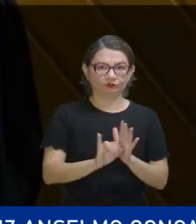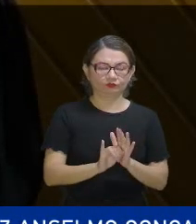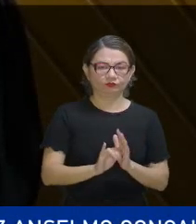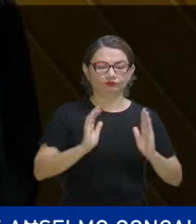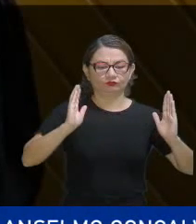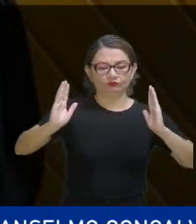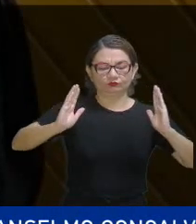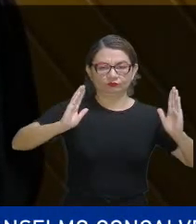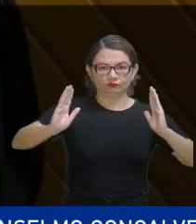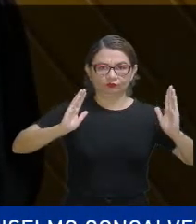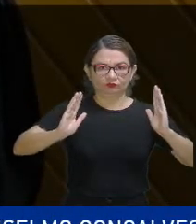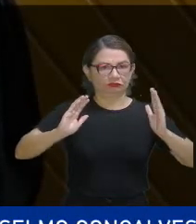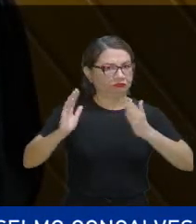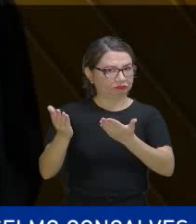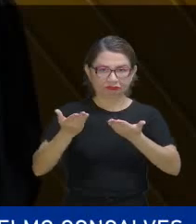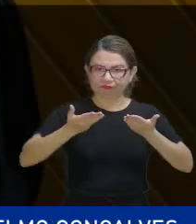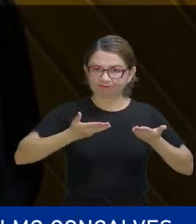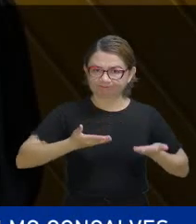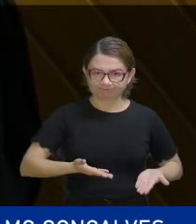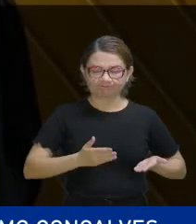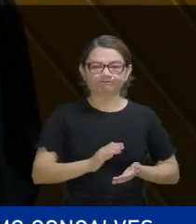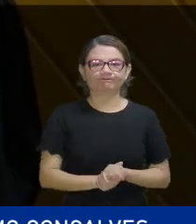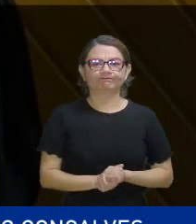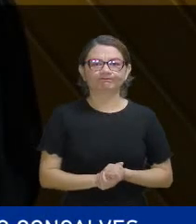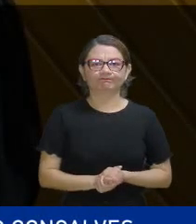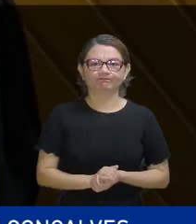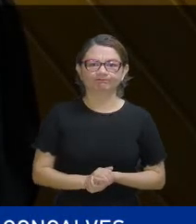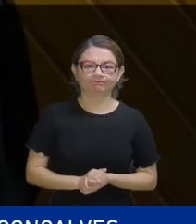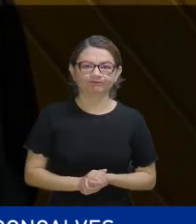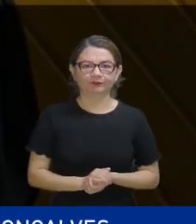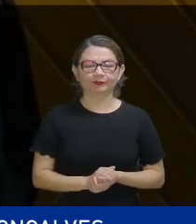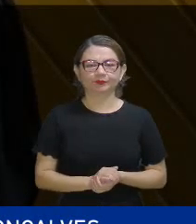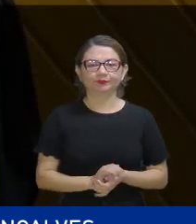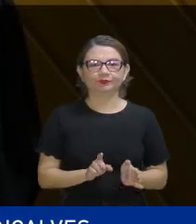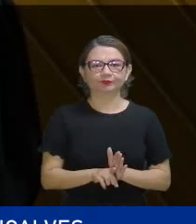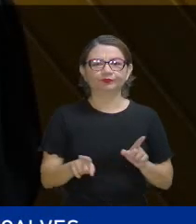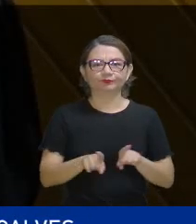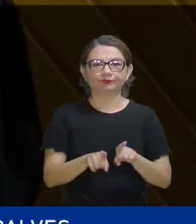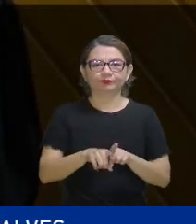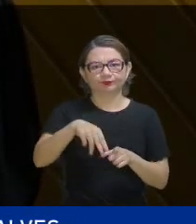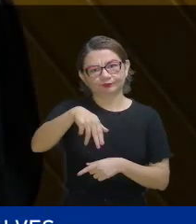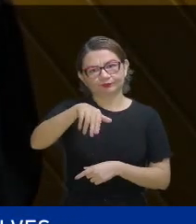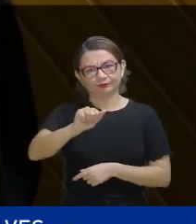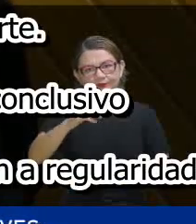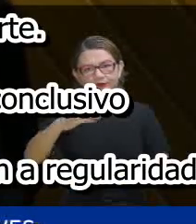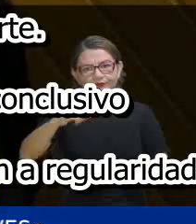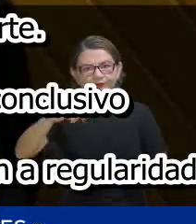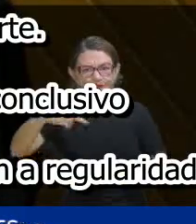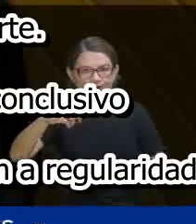inferior. mas transcorreu 3. sem Prestação de apresentação contas de eleitorais. impugnações. Número do Na fase processo de exame,